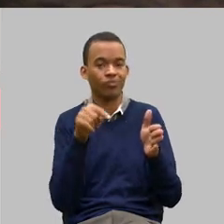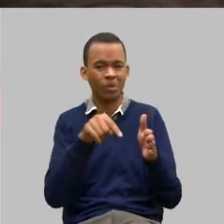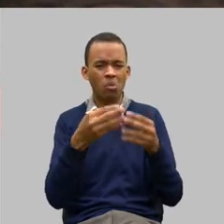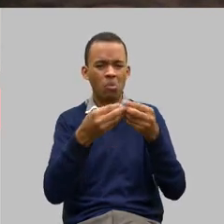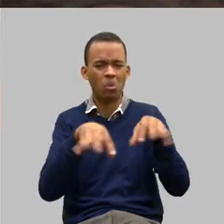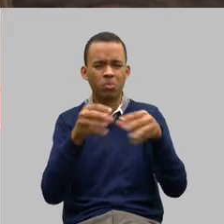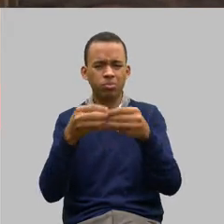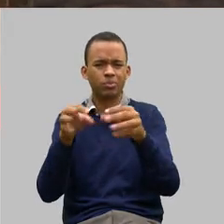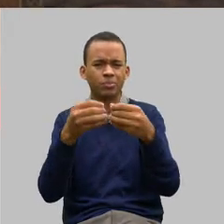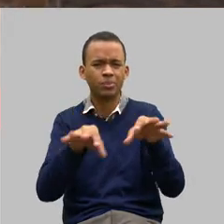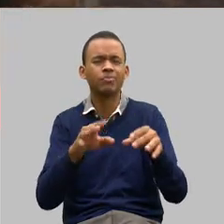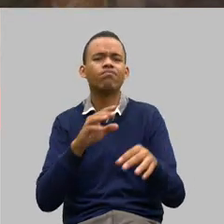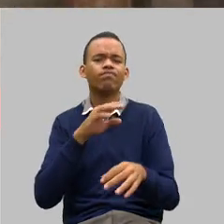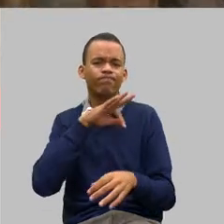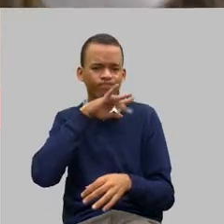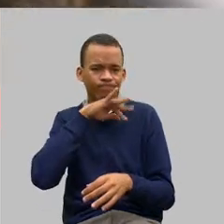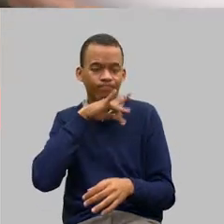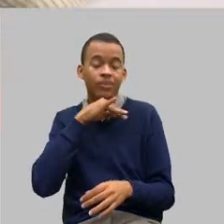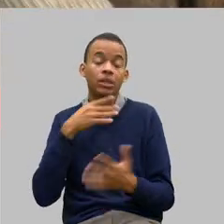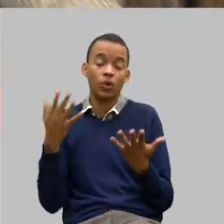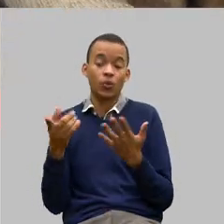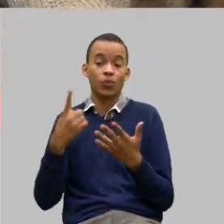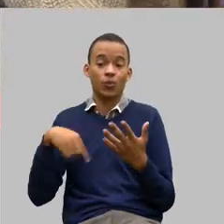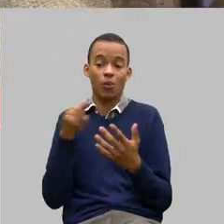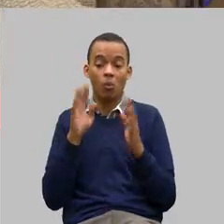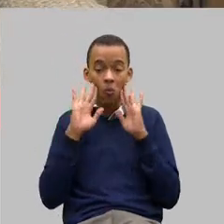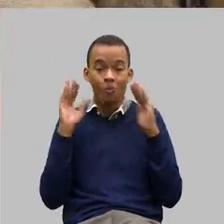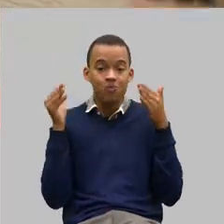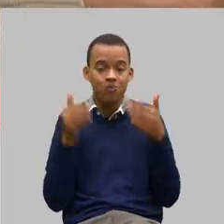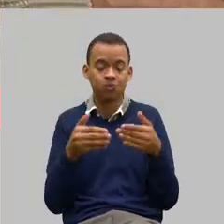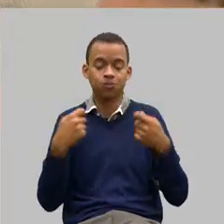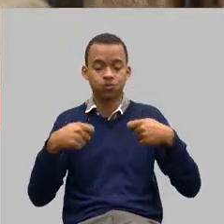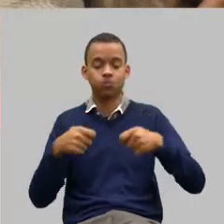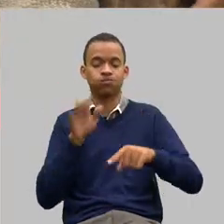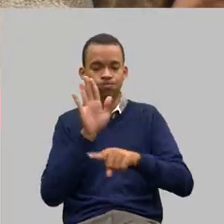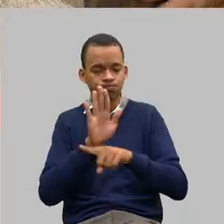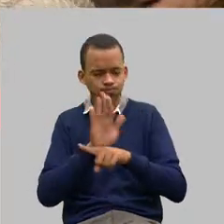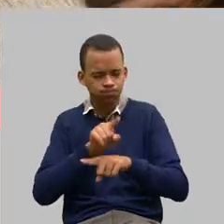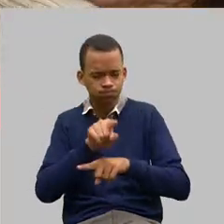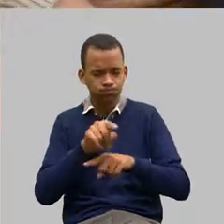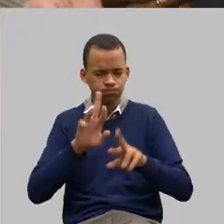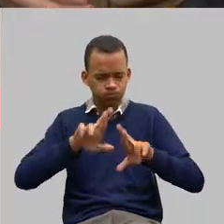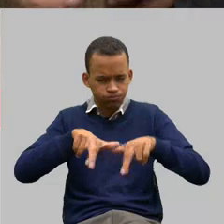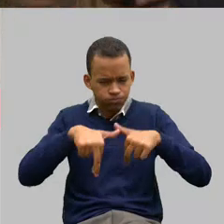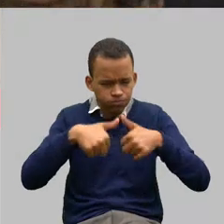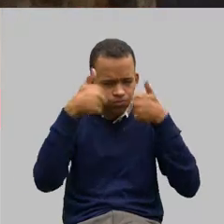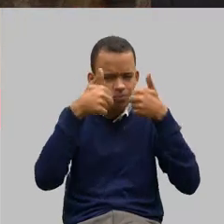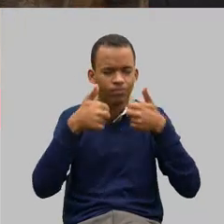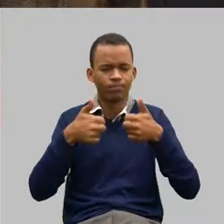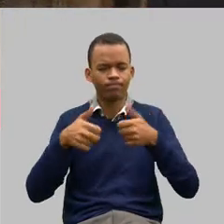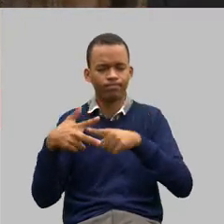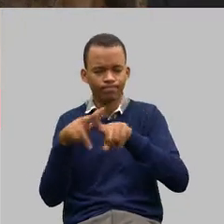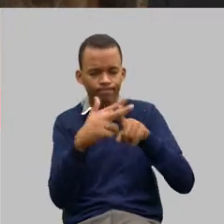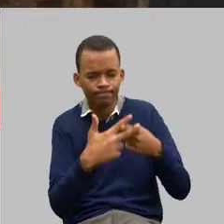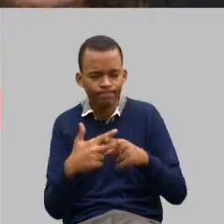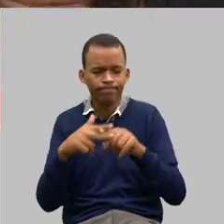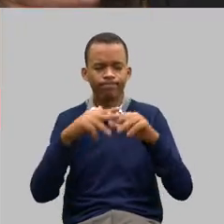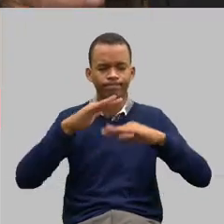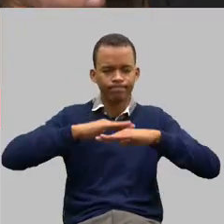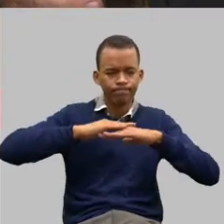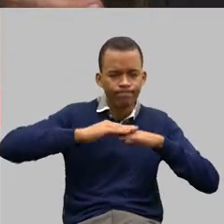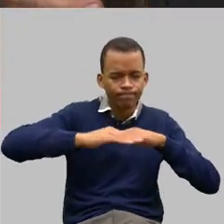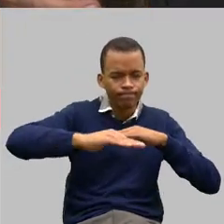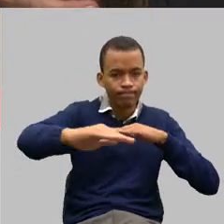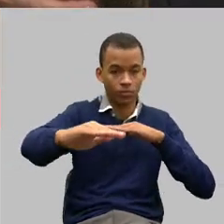a gente tá num movimento forte de retomada né uma frente é o provias é recuperação restauração né pavimentação de novos